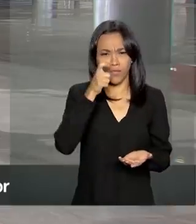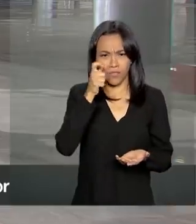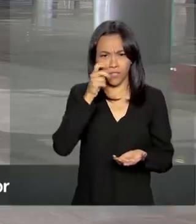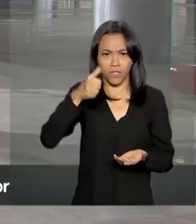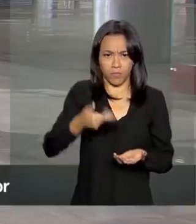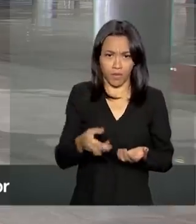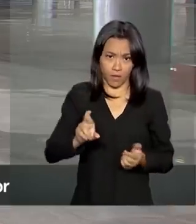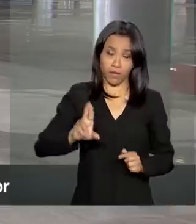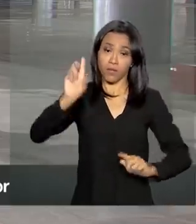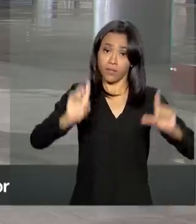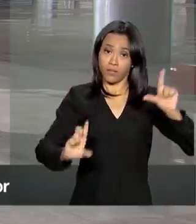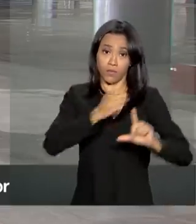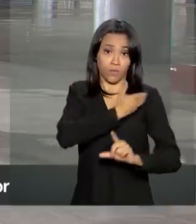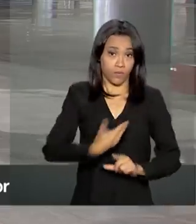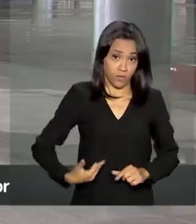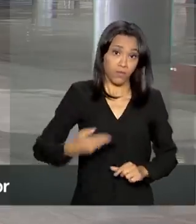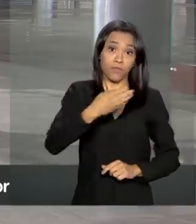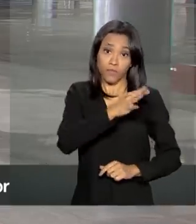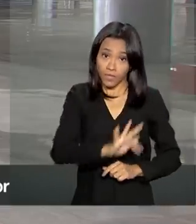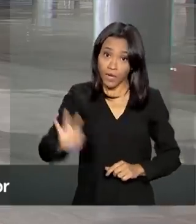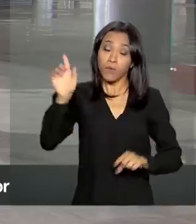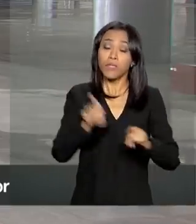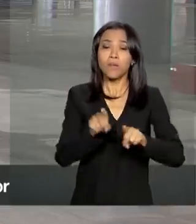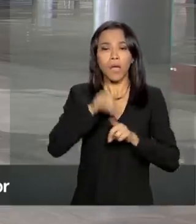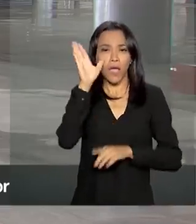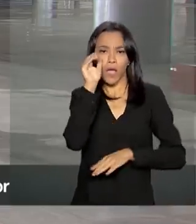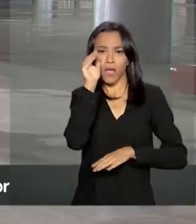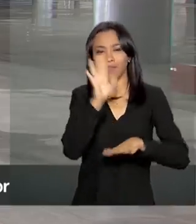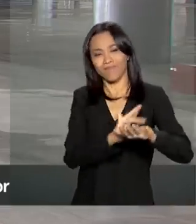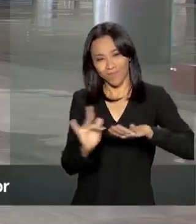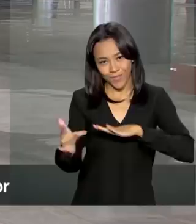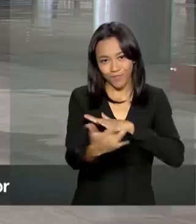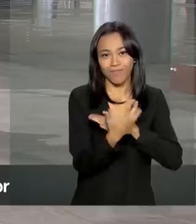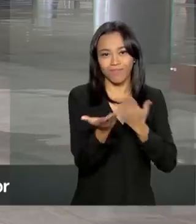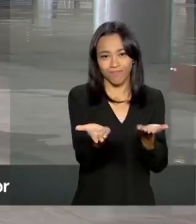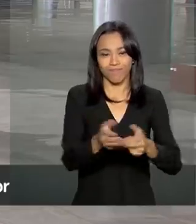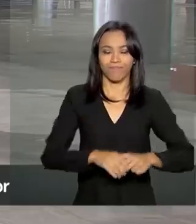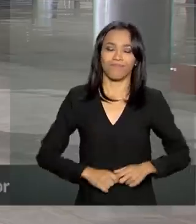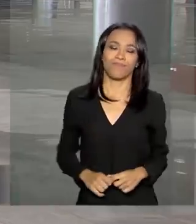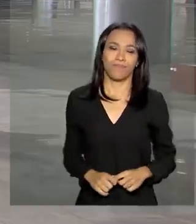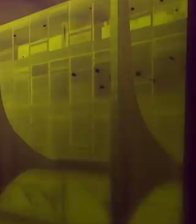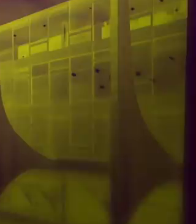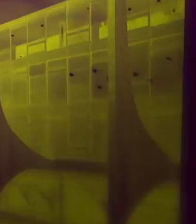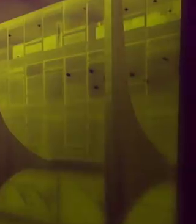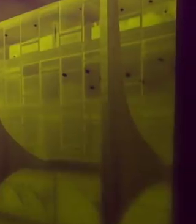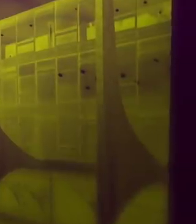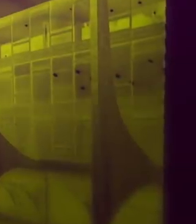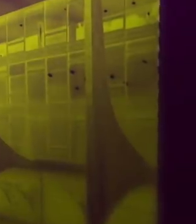gente aqui na NBR, a TV do Governo Federal e nas nossas redes sociais.